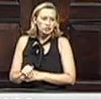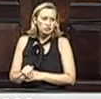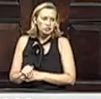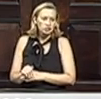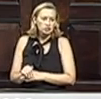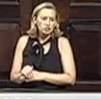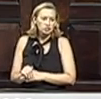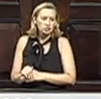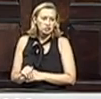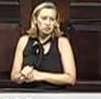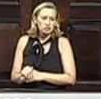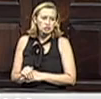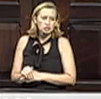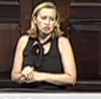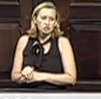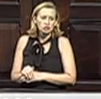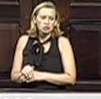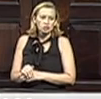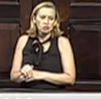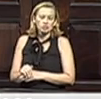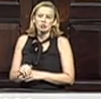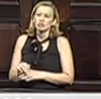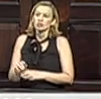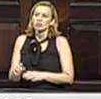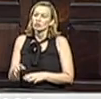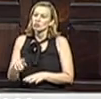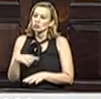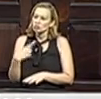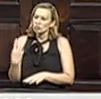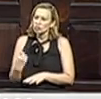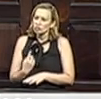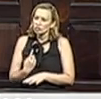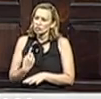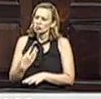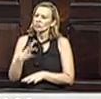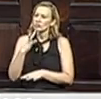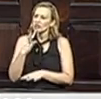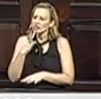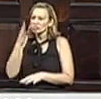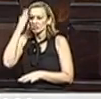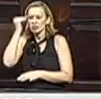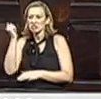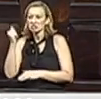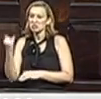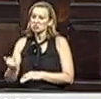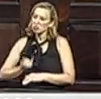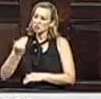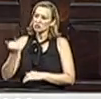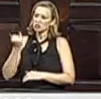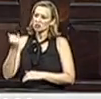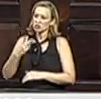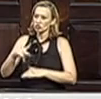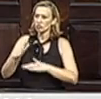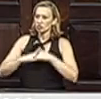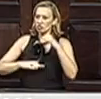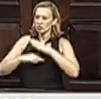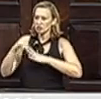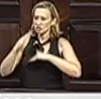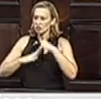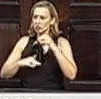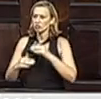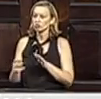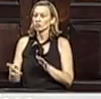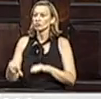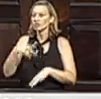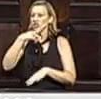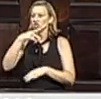aos profissionais de radiologia, mas pelo reconhecimento da importância da sua atividade. O Partido dos Trabalhadores pede o voto